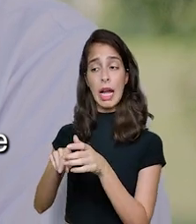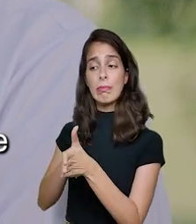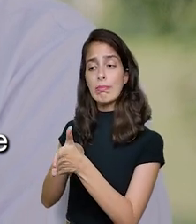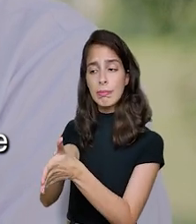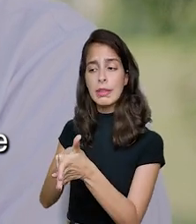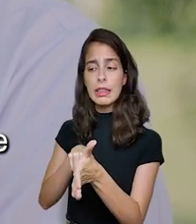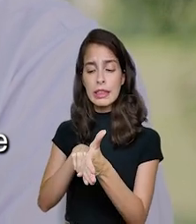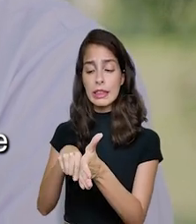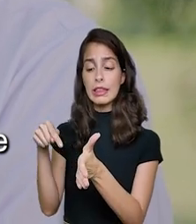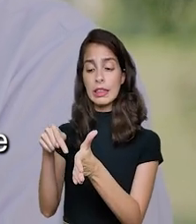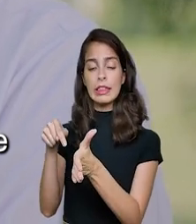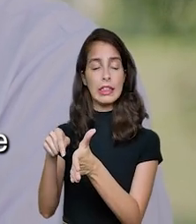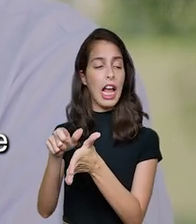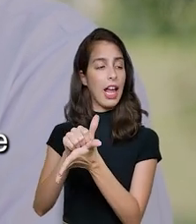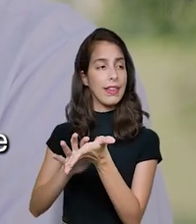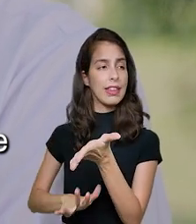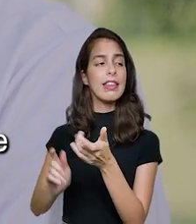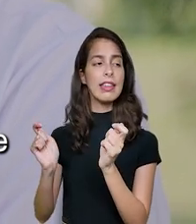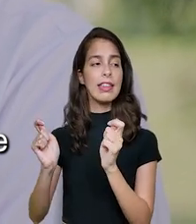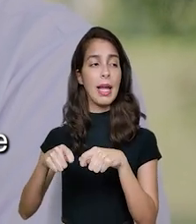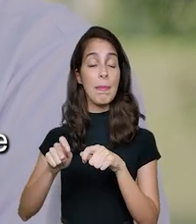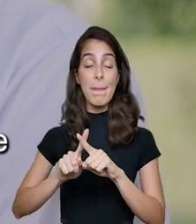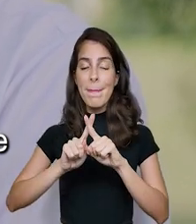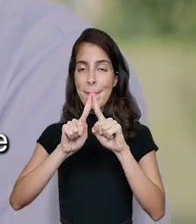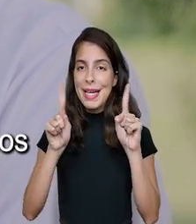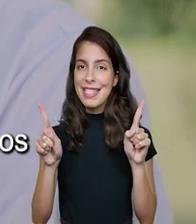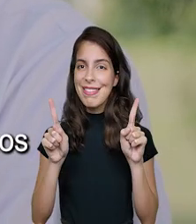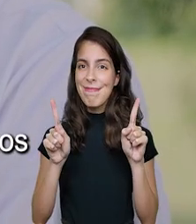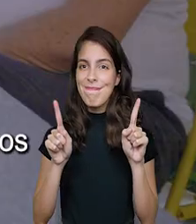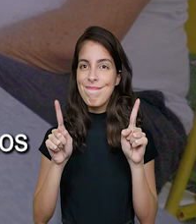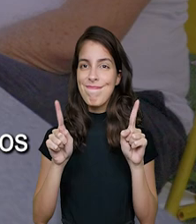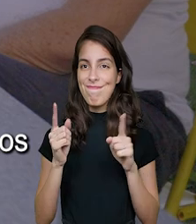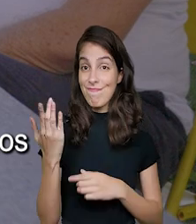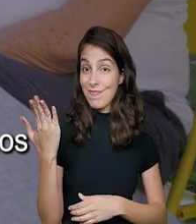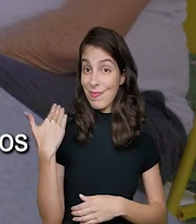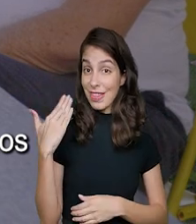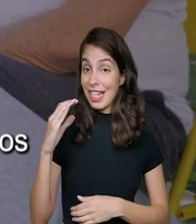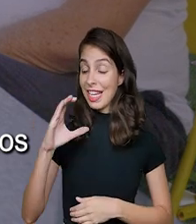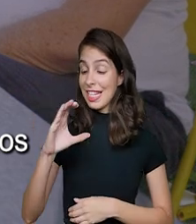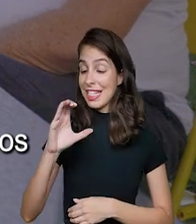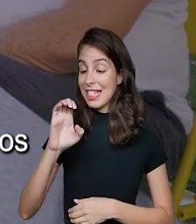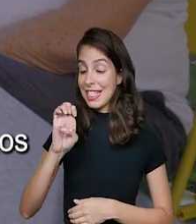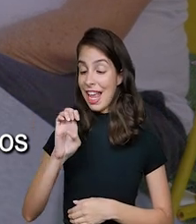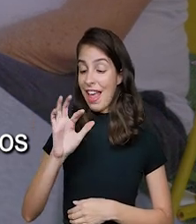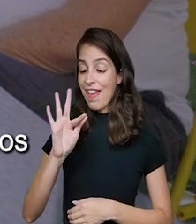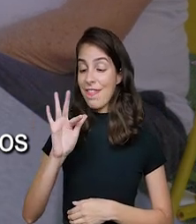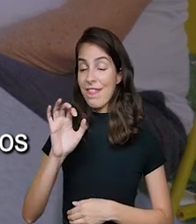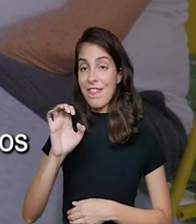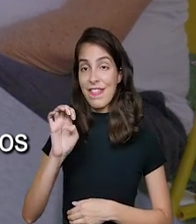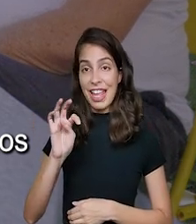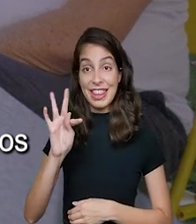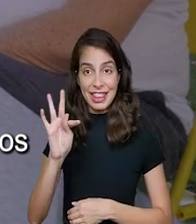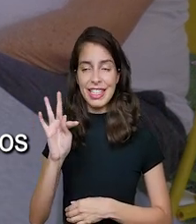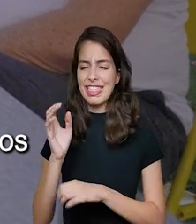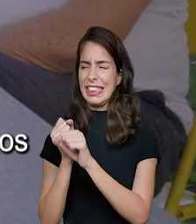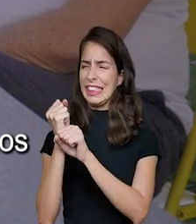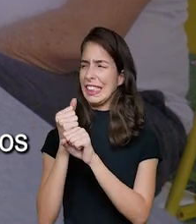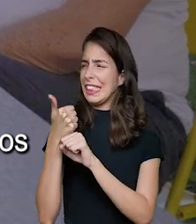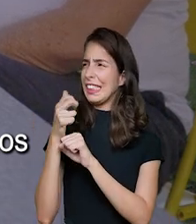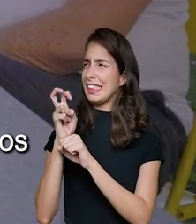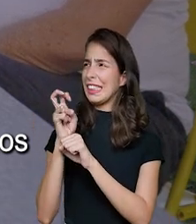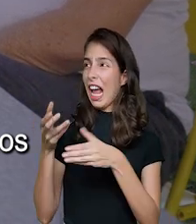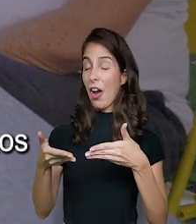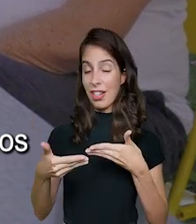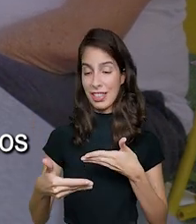mas eu quero aqui ressaltar a formação que nós tivemos 15 anos atrás vamos fazer